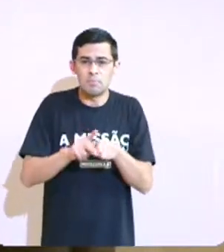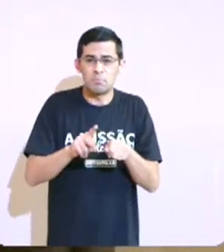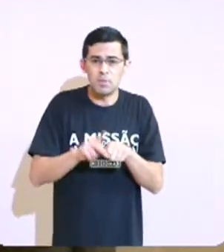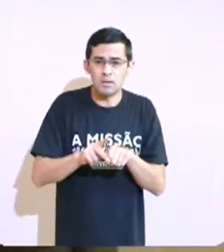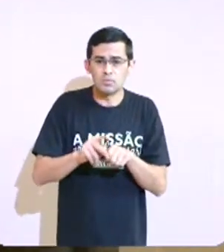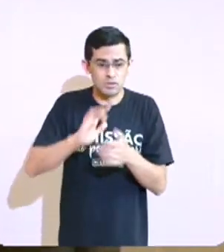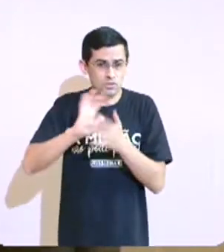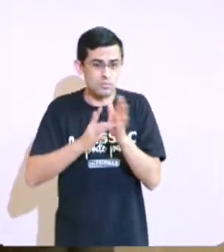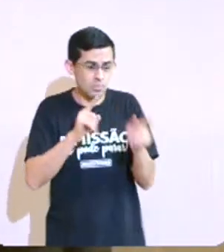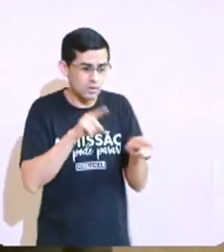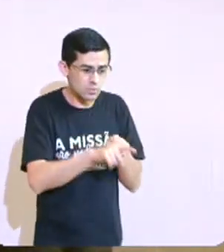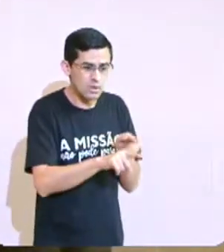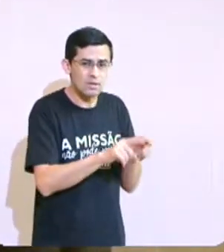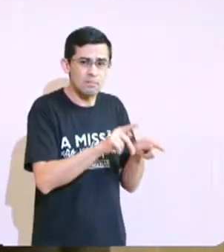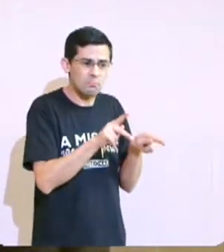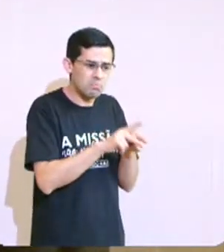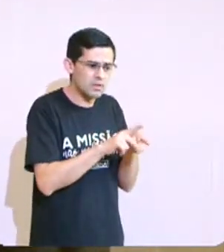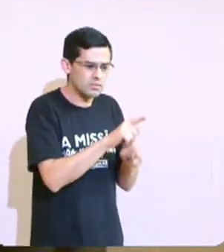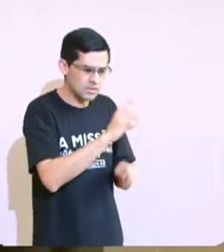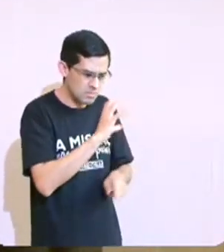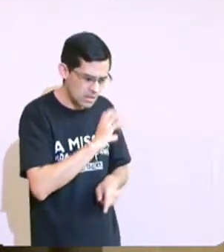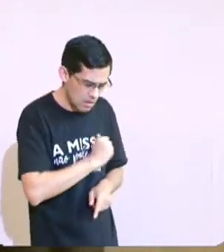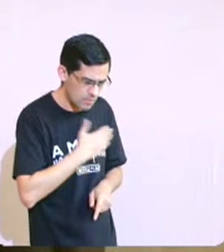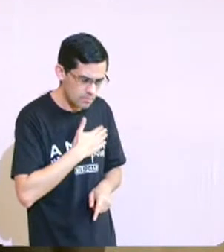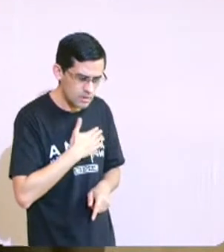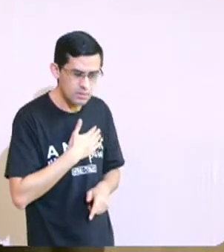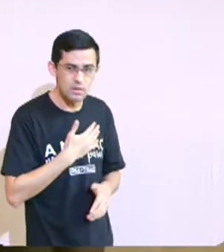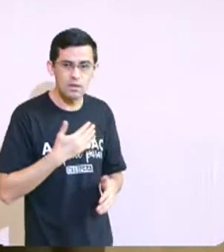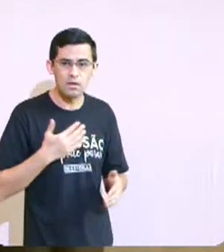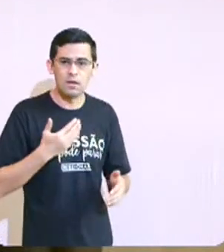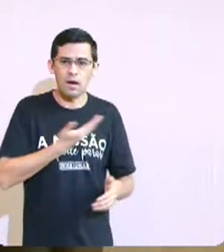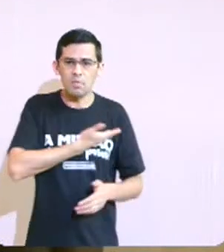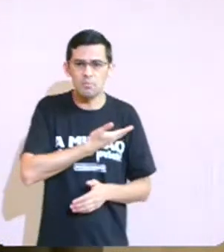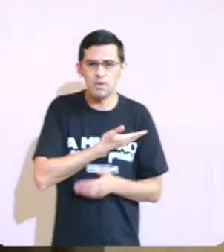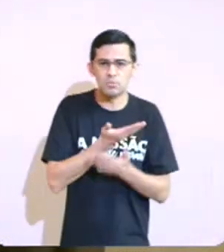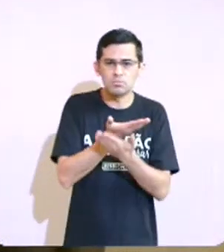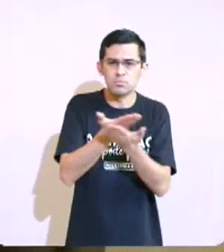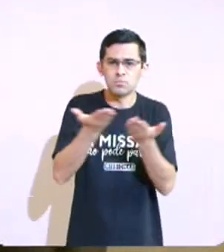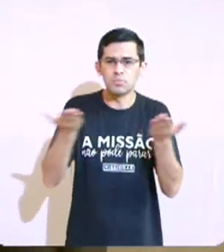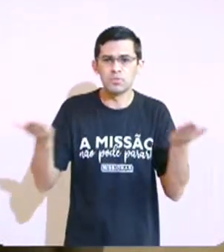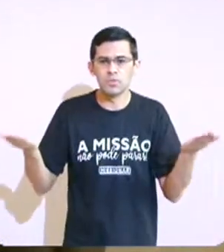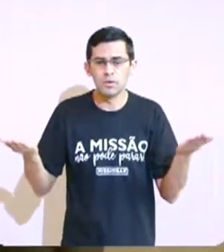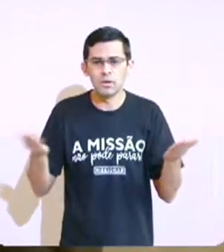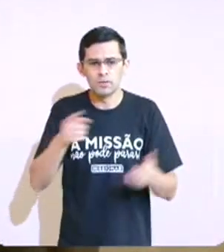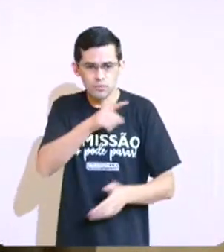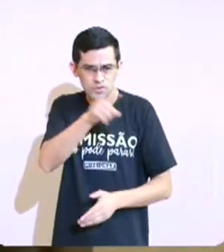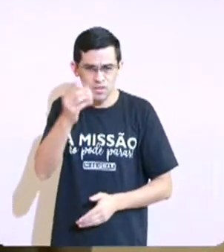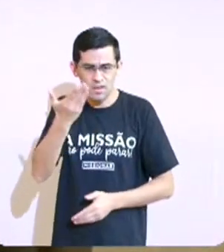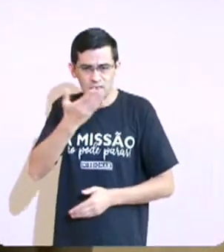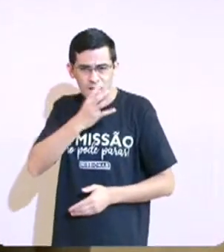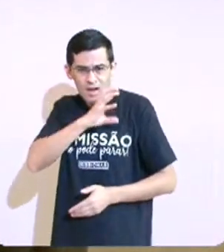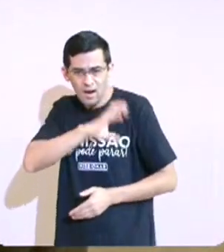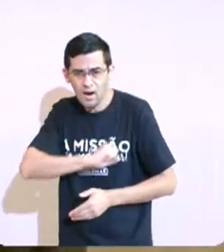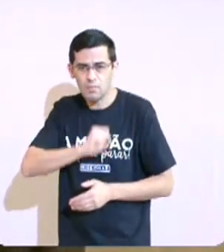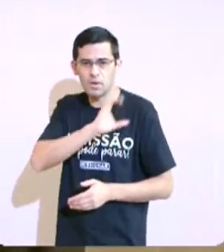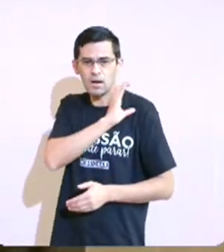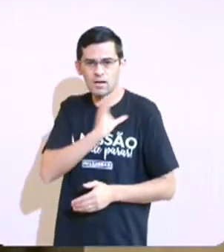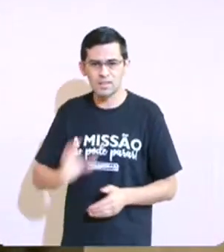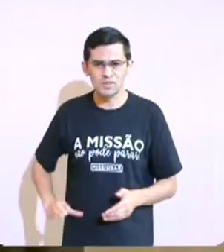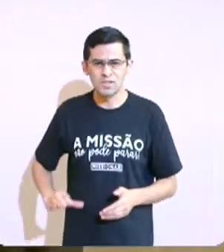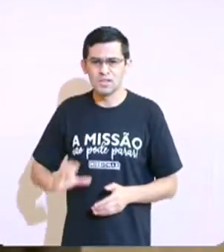me amas. Amigo, irmão, irmã, amiga, você ama Cristo? Você